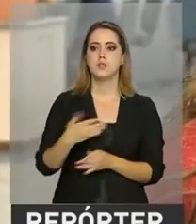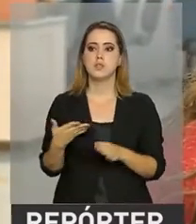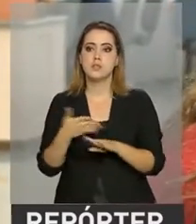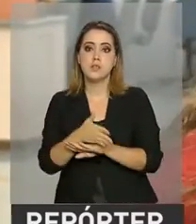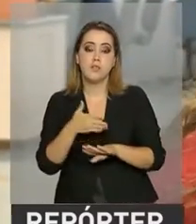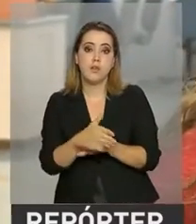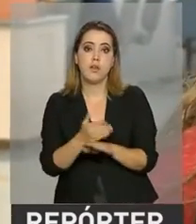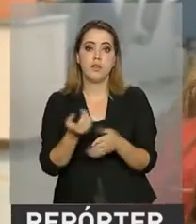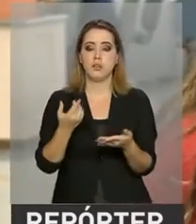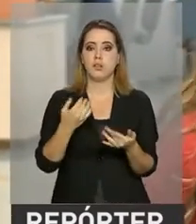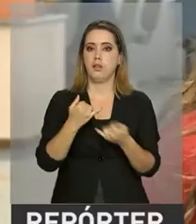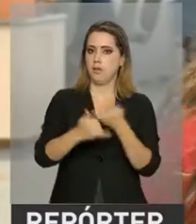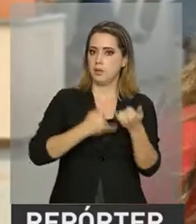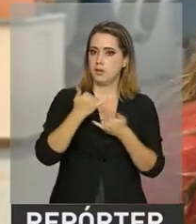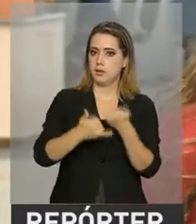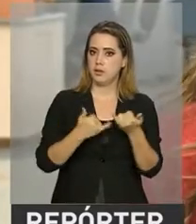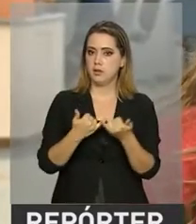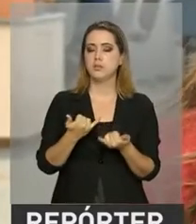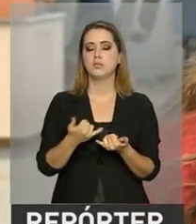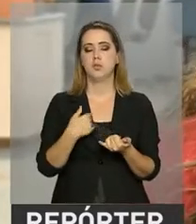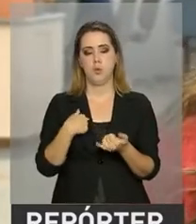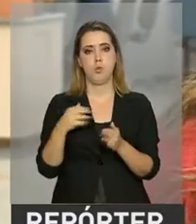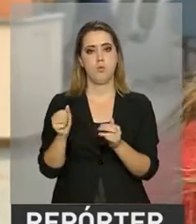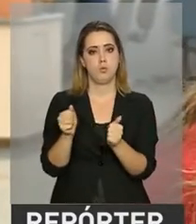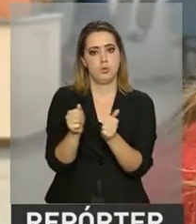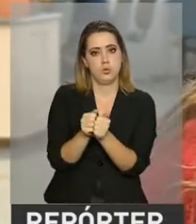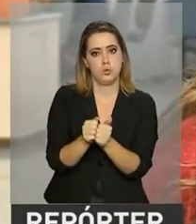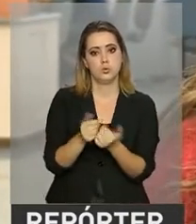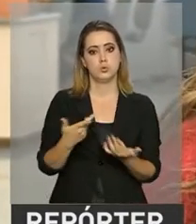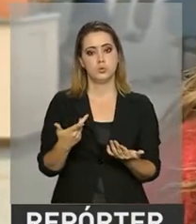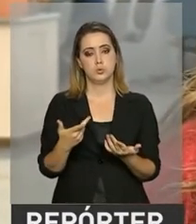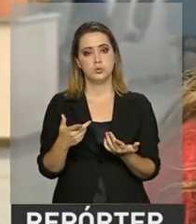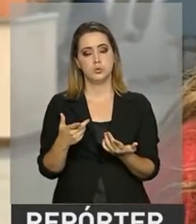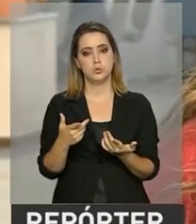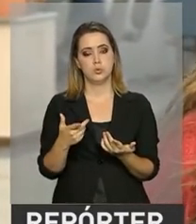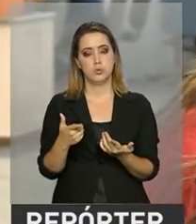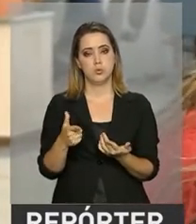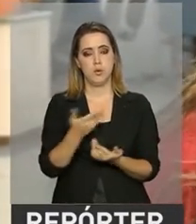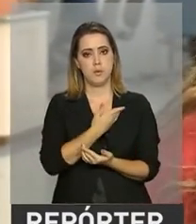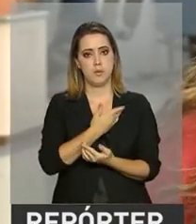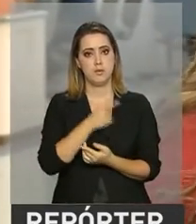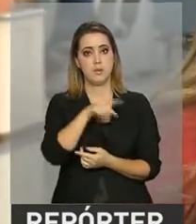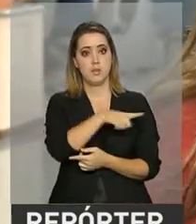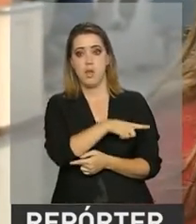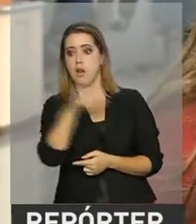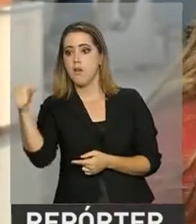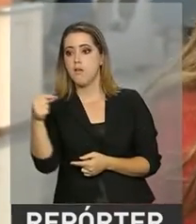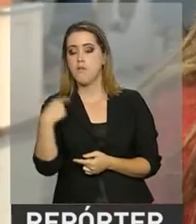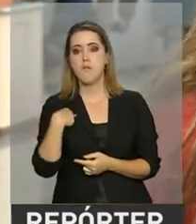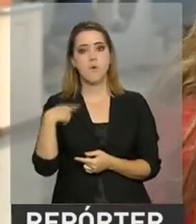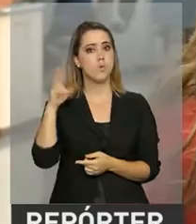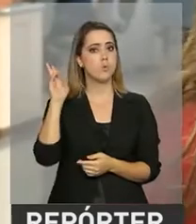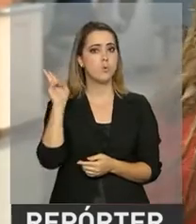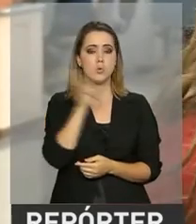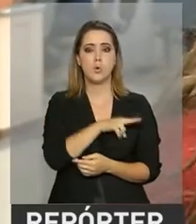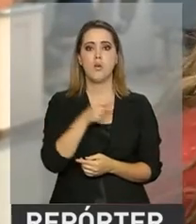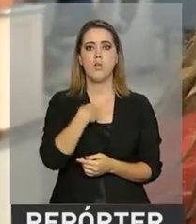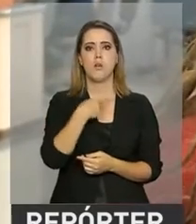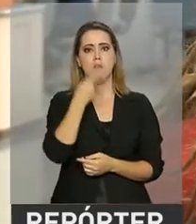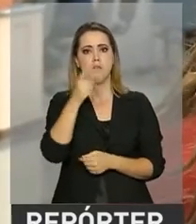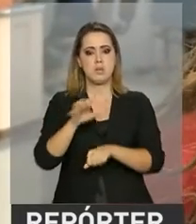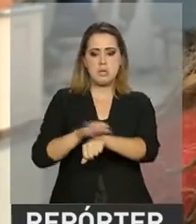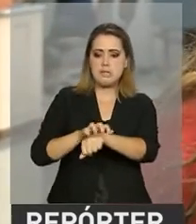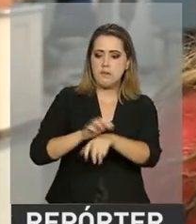o Play, com uma pessoa da minha confiança que trabalhava comigo, e ela voltou rapidamente dizendo que ele estava um pouco